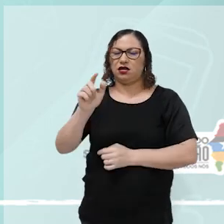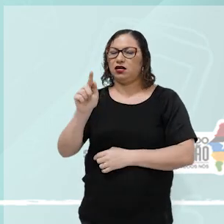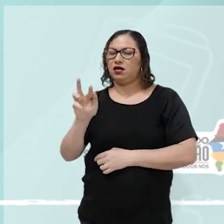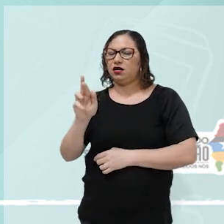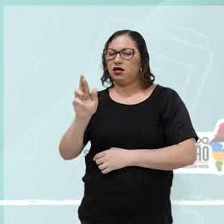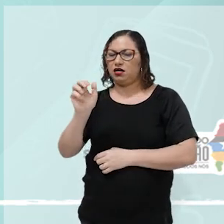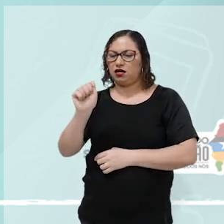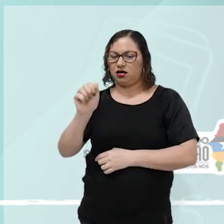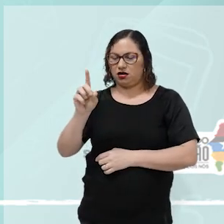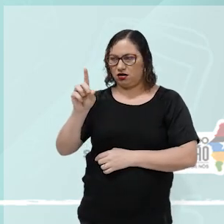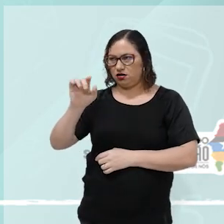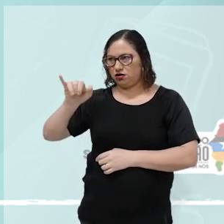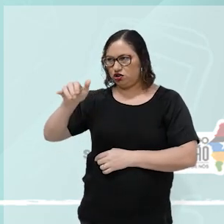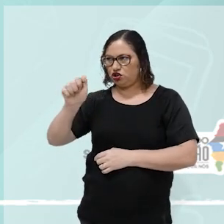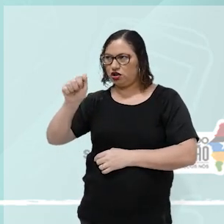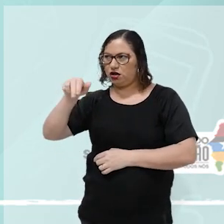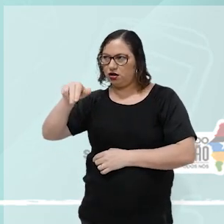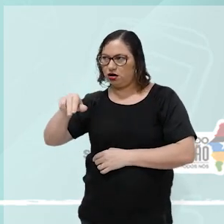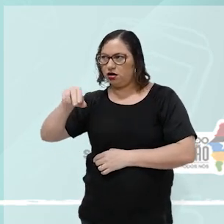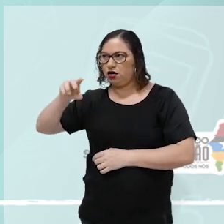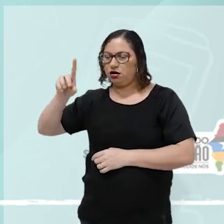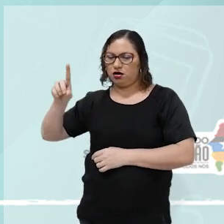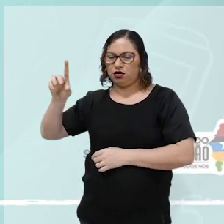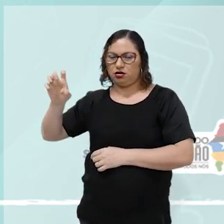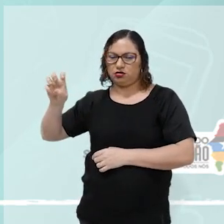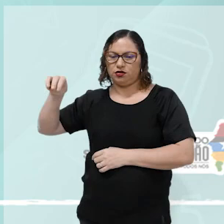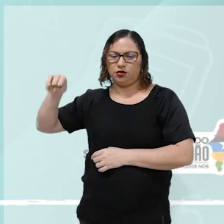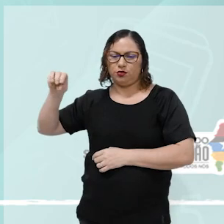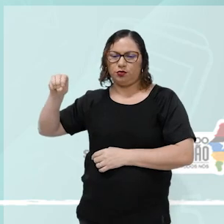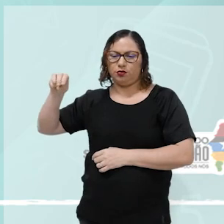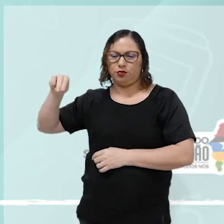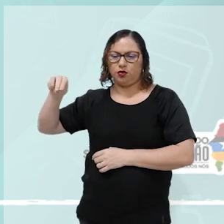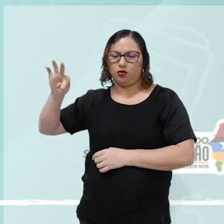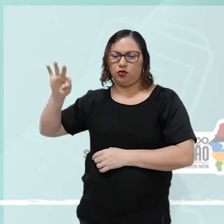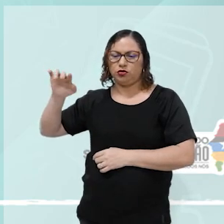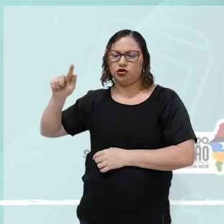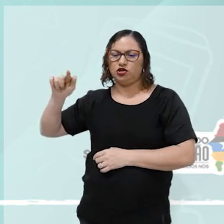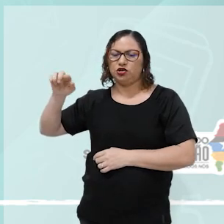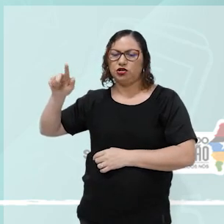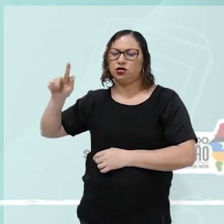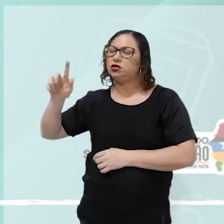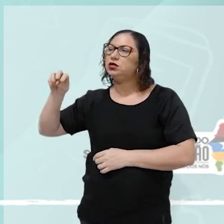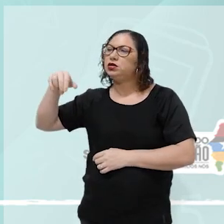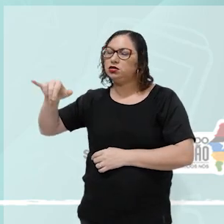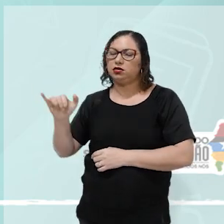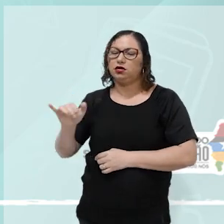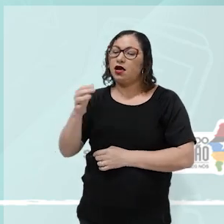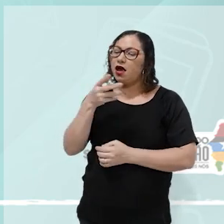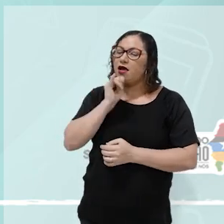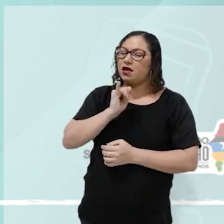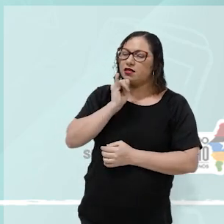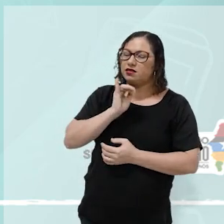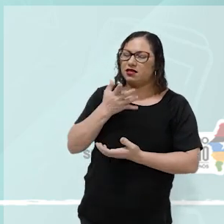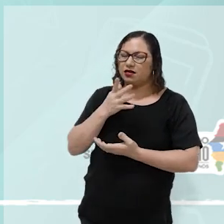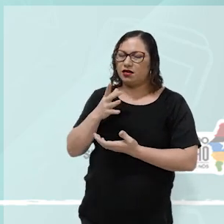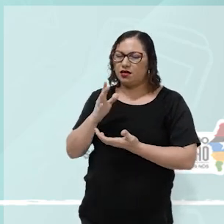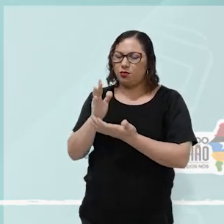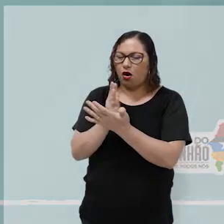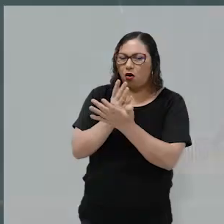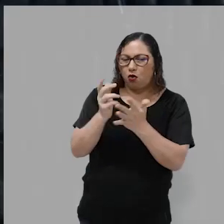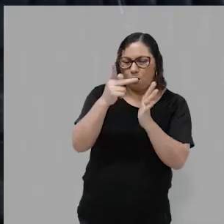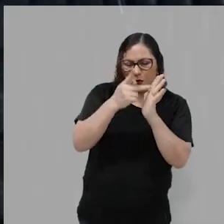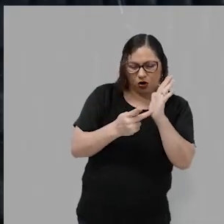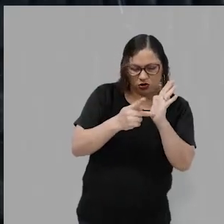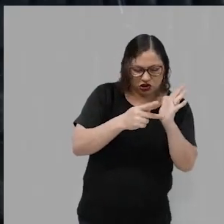Montigny. O estilo que ele trabalhava nas obras, neoclássico. Professor, ele realmente conseguiu tirar os projetos do papel? Alguns. Por